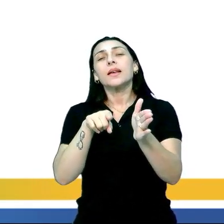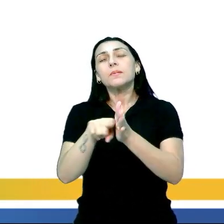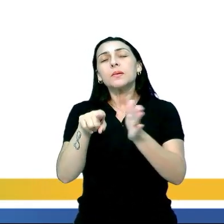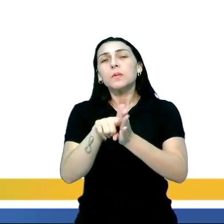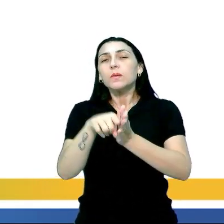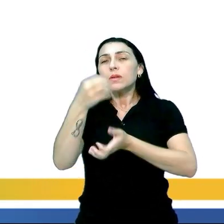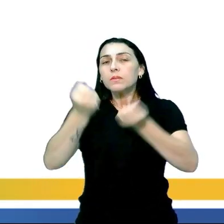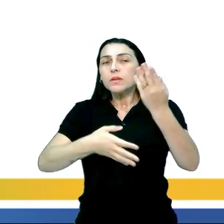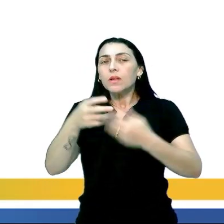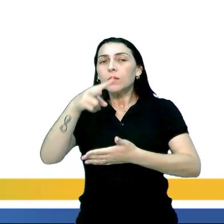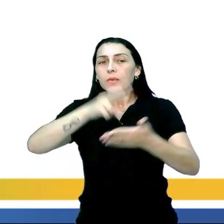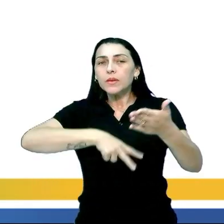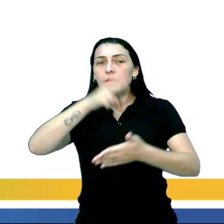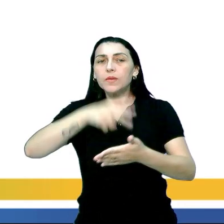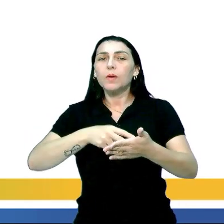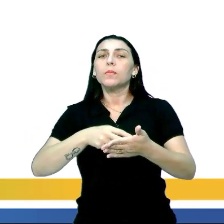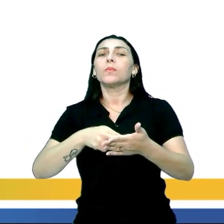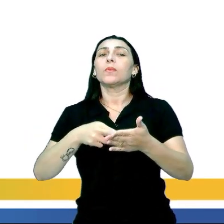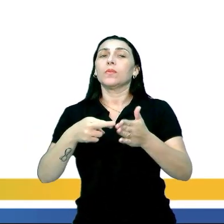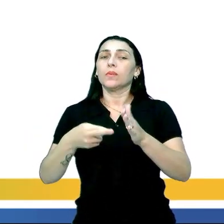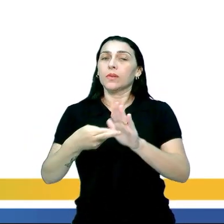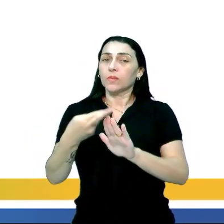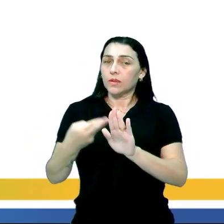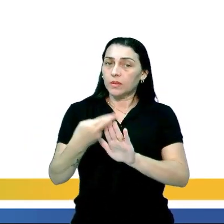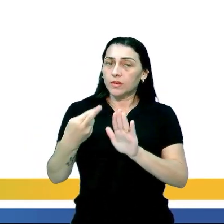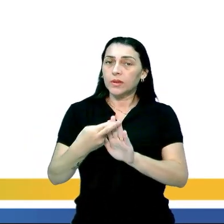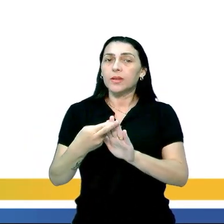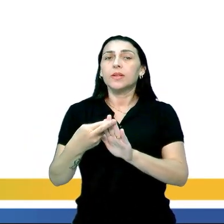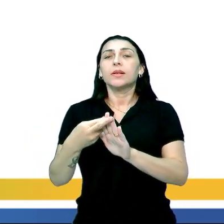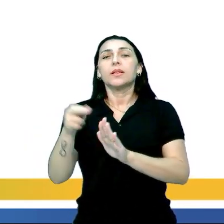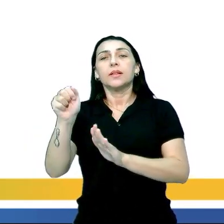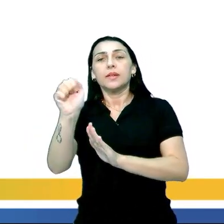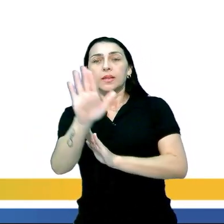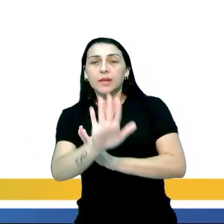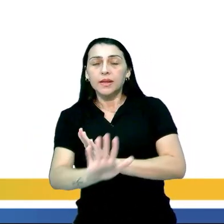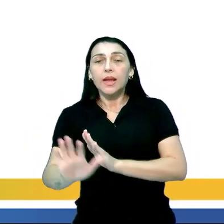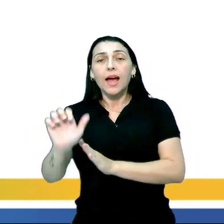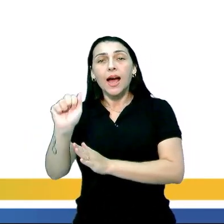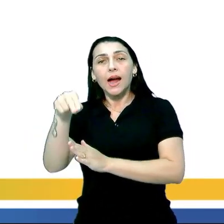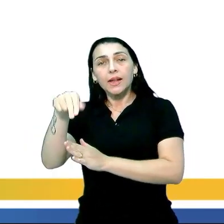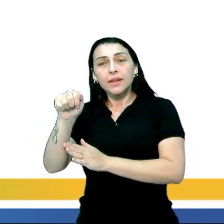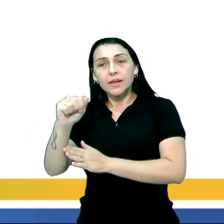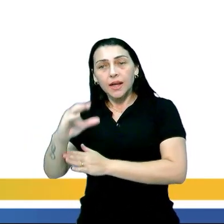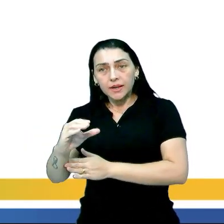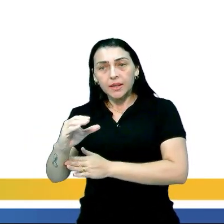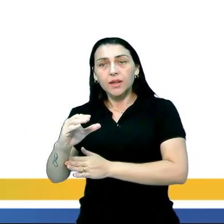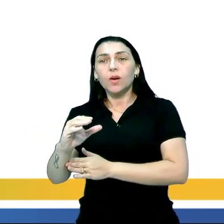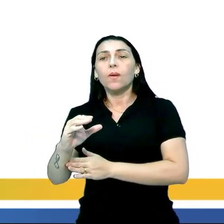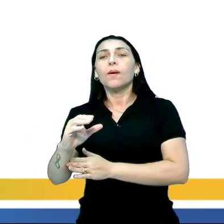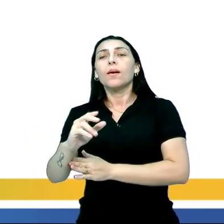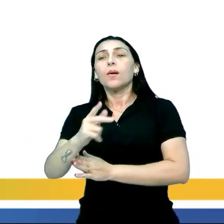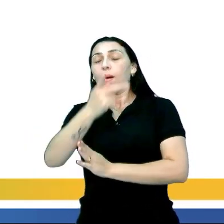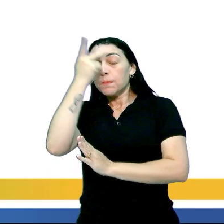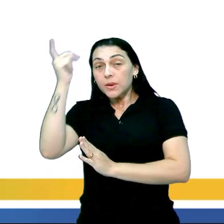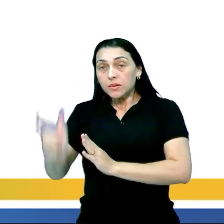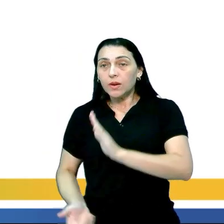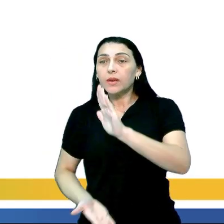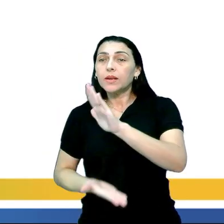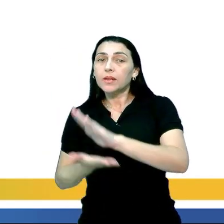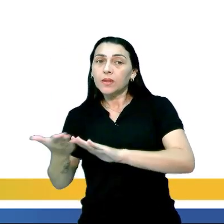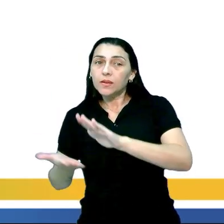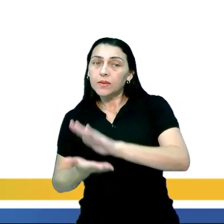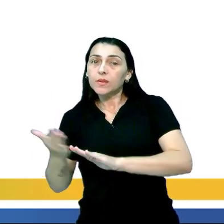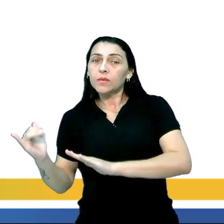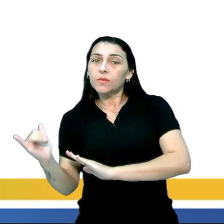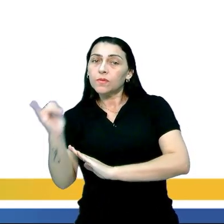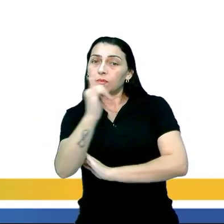Vamos ler. Conforme regulamento da Agência Nacional de Aviação Civil, a ANAC, o passageiro que embarcar em